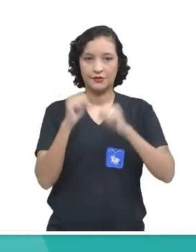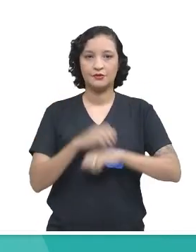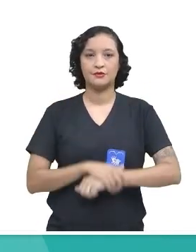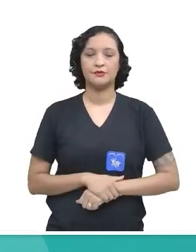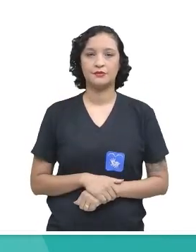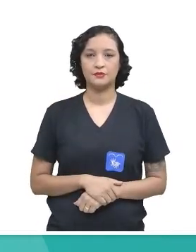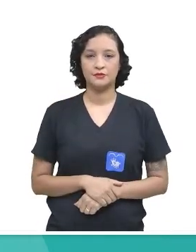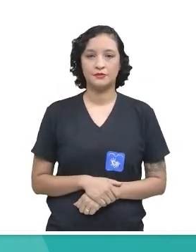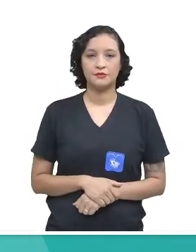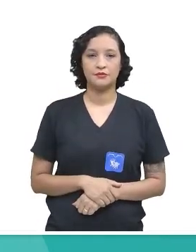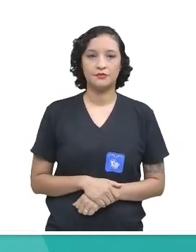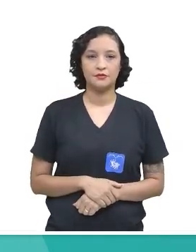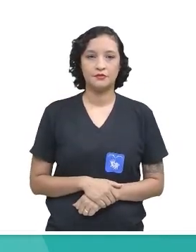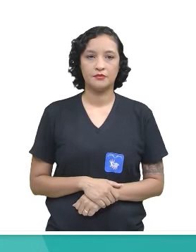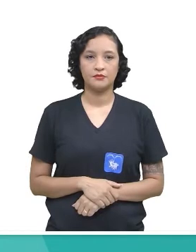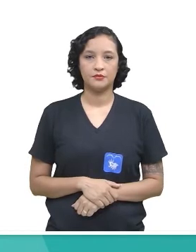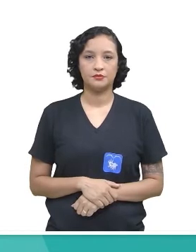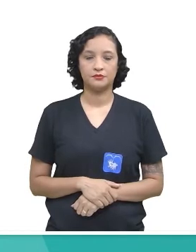Deísa.